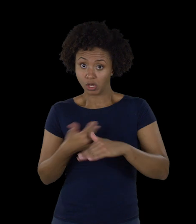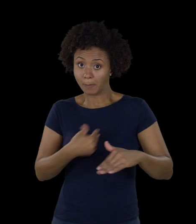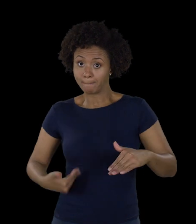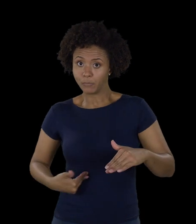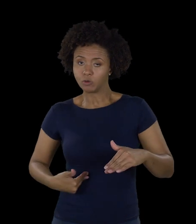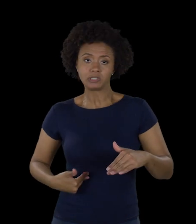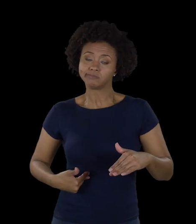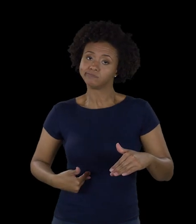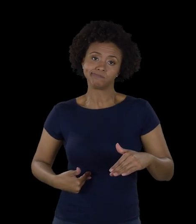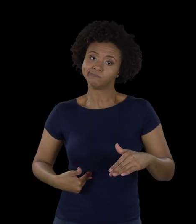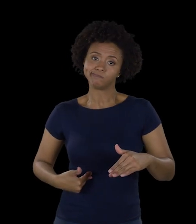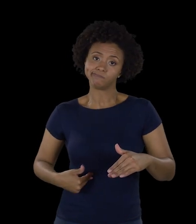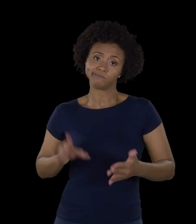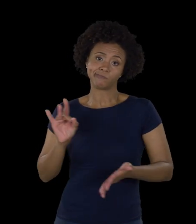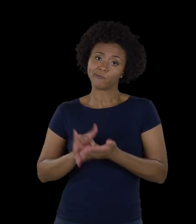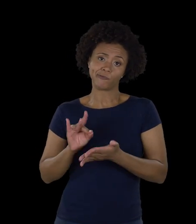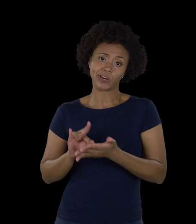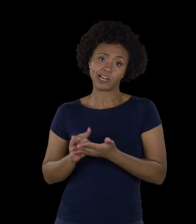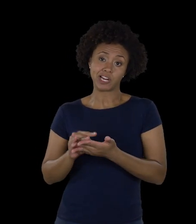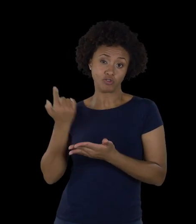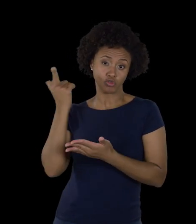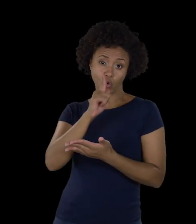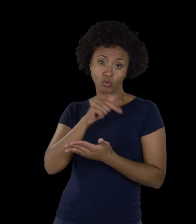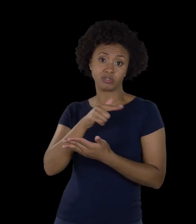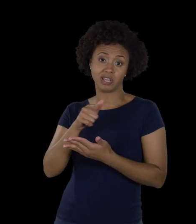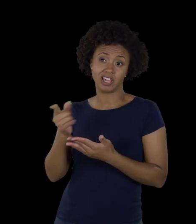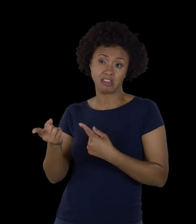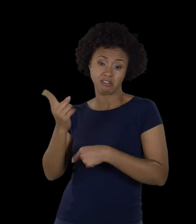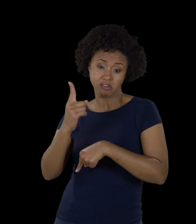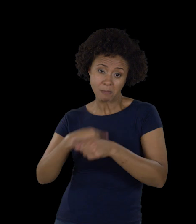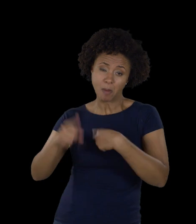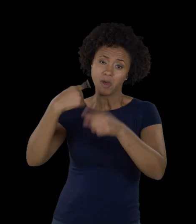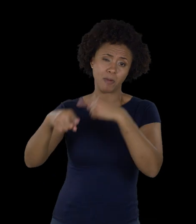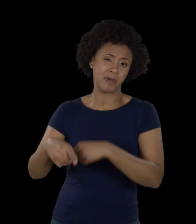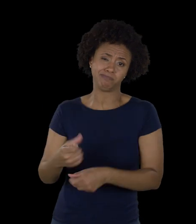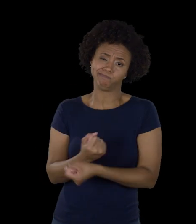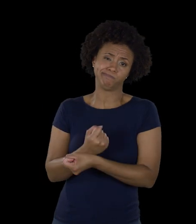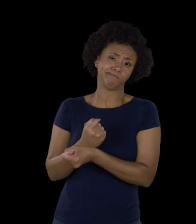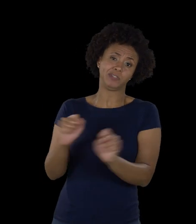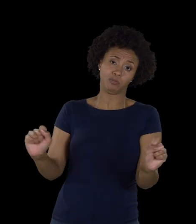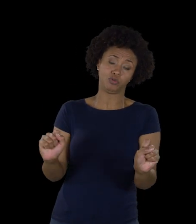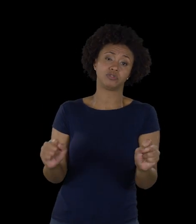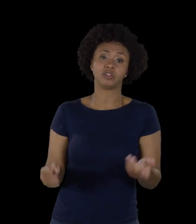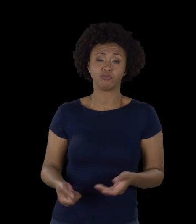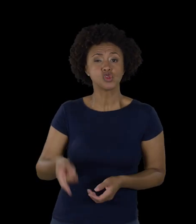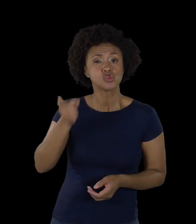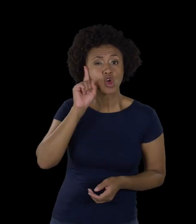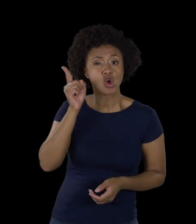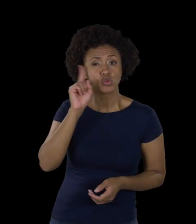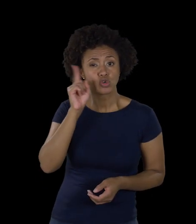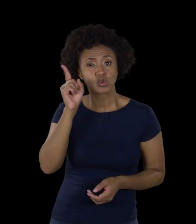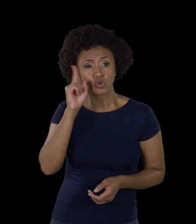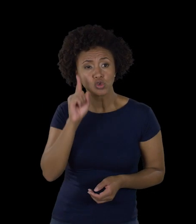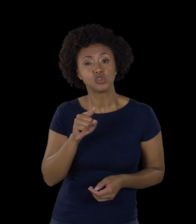espécie de miragem no horizonte cada vez mais distante. A inflação era um pesadelo diário para